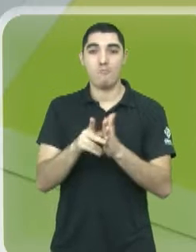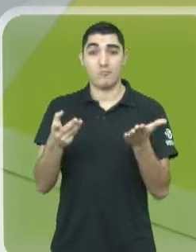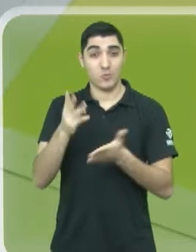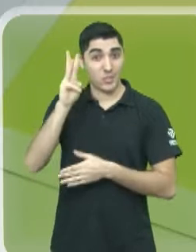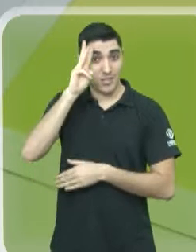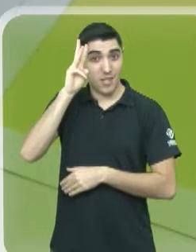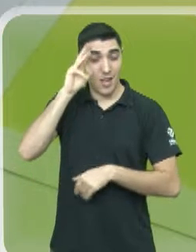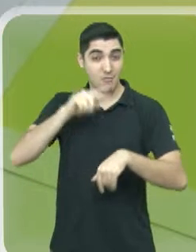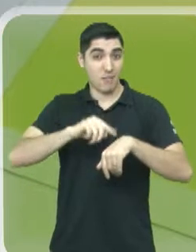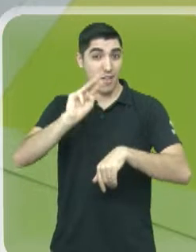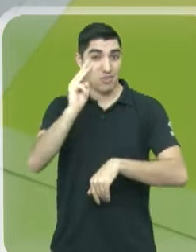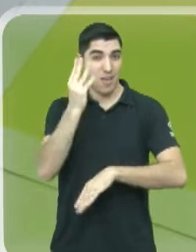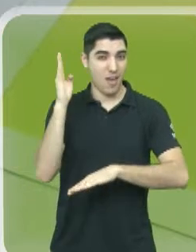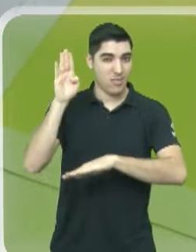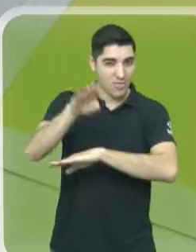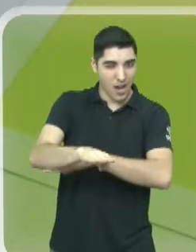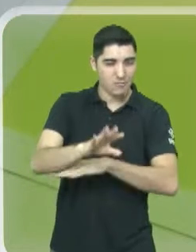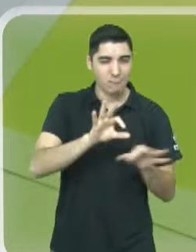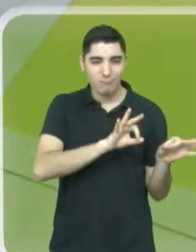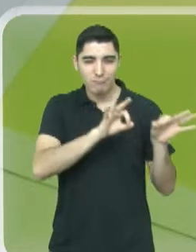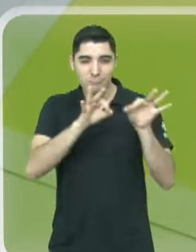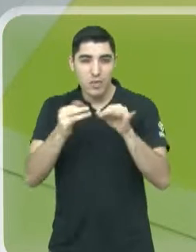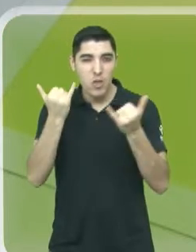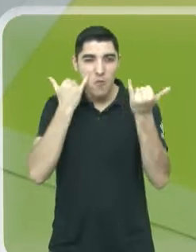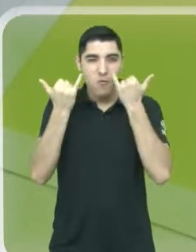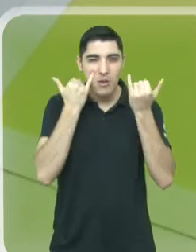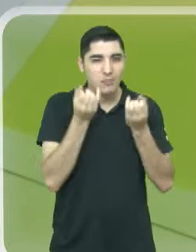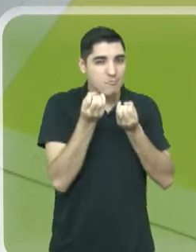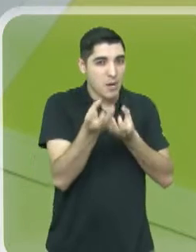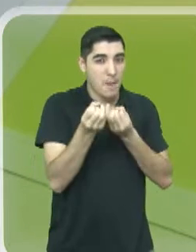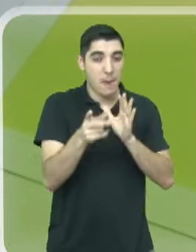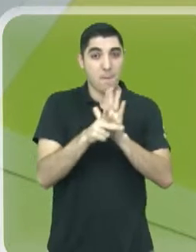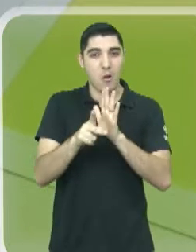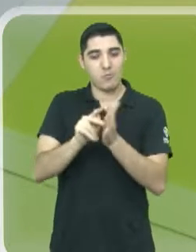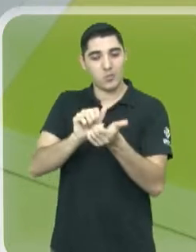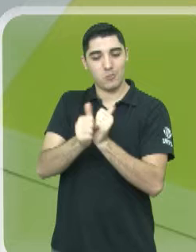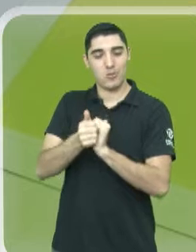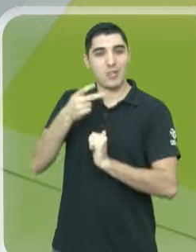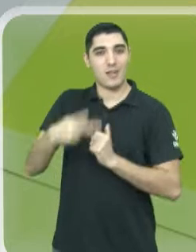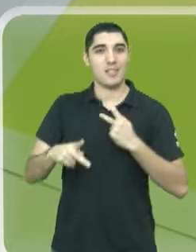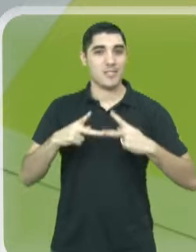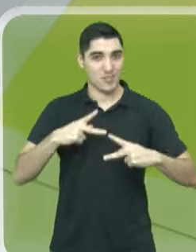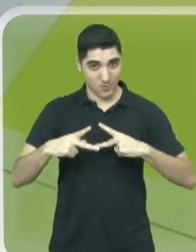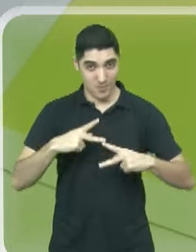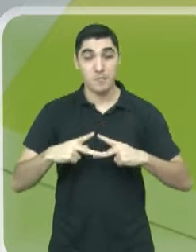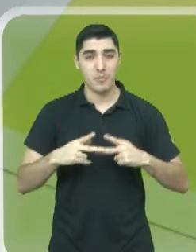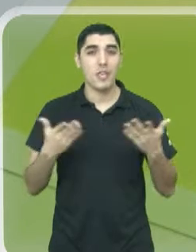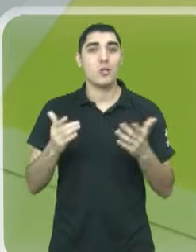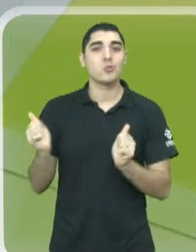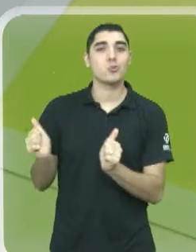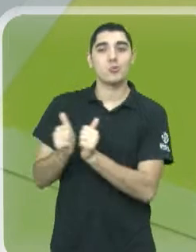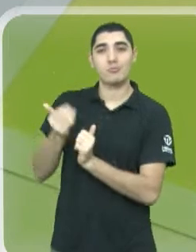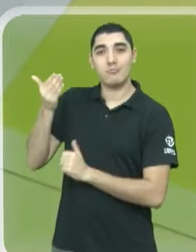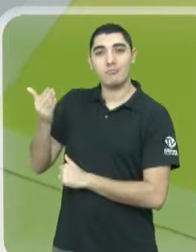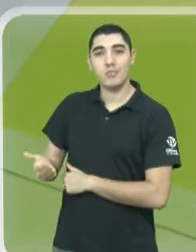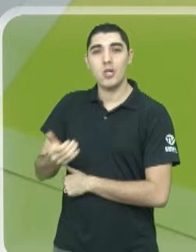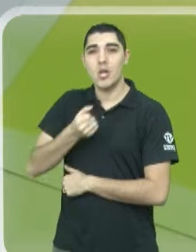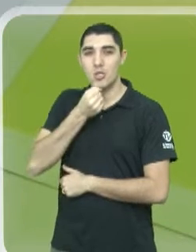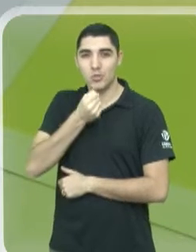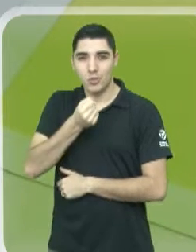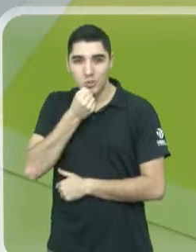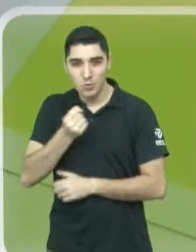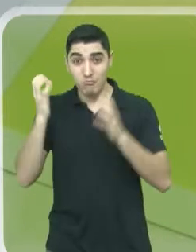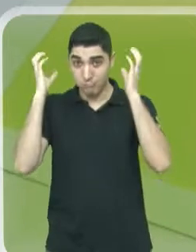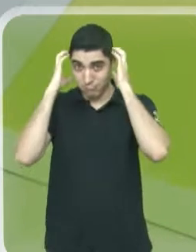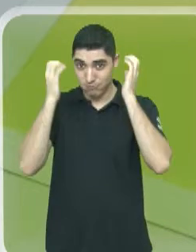da tarde, trazendo as principais informações do esporte aqui da nossa cidade. E aqui comigo, o jornalista,